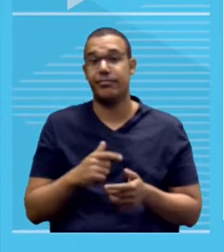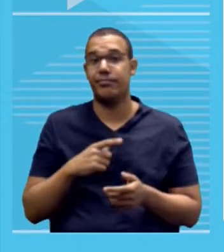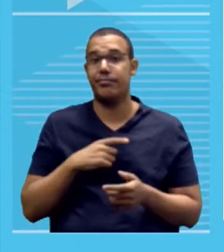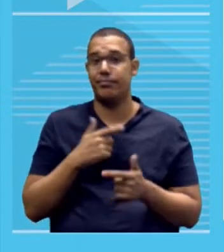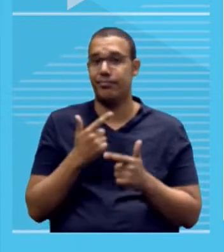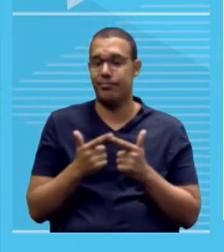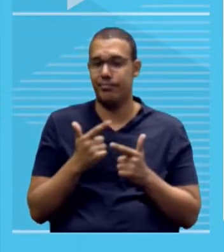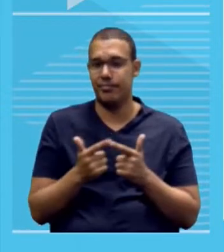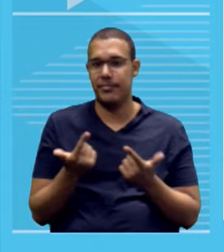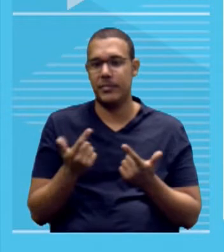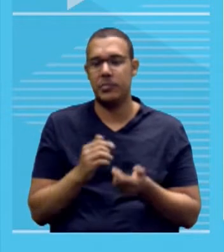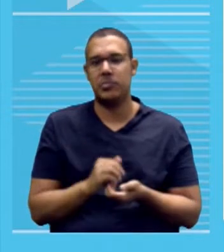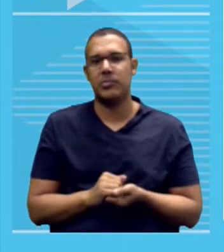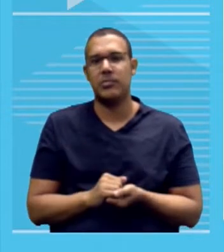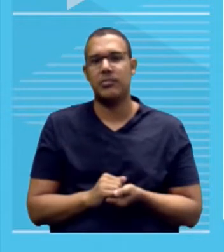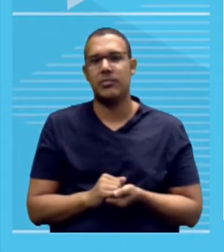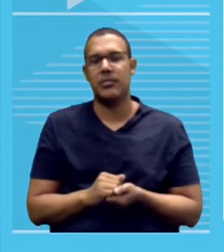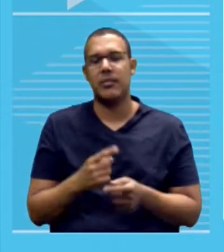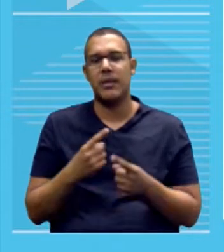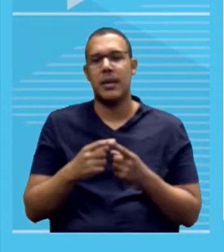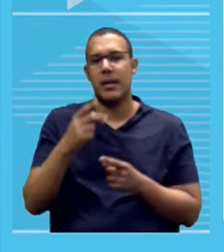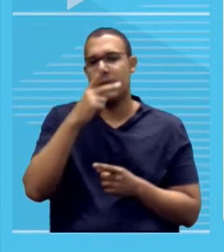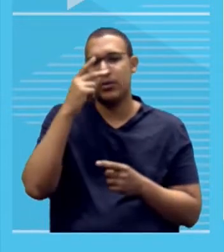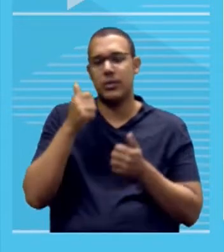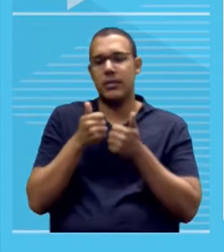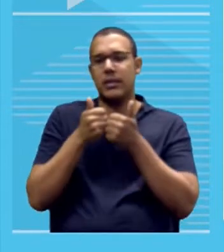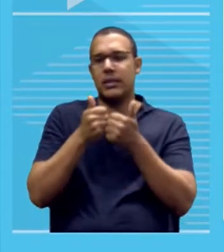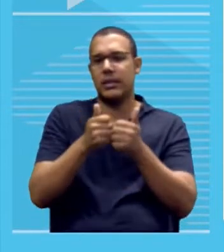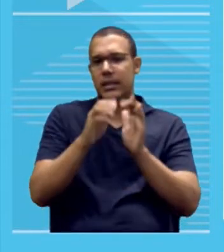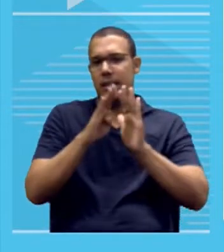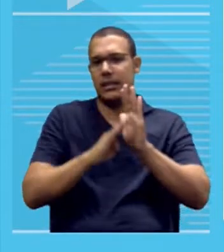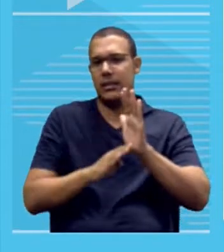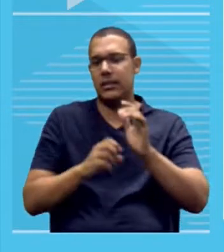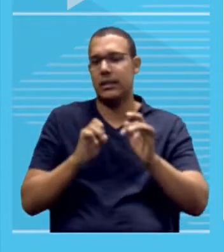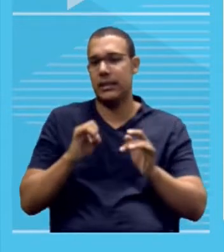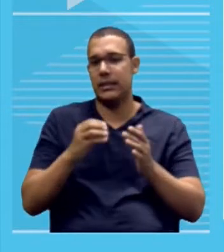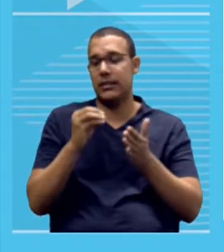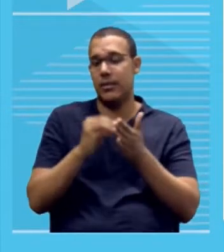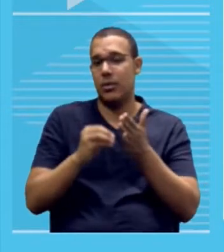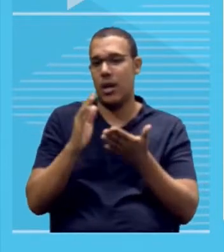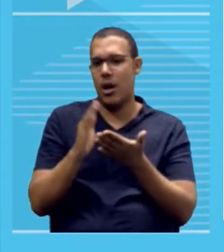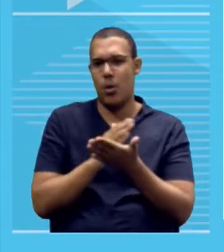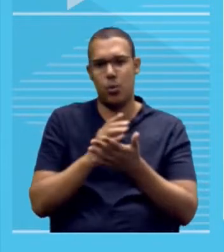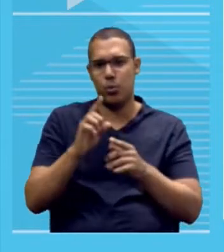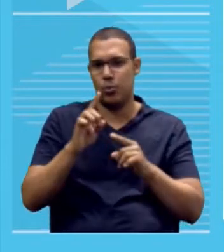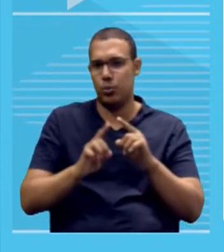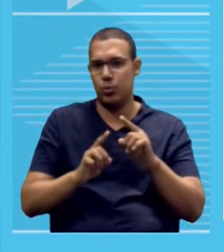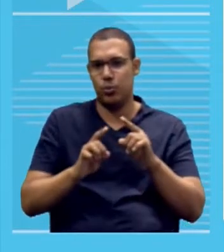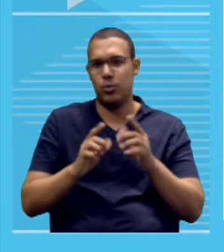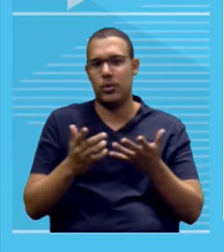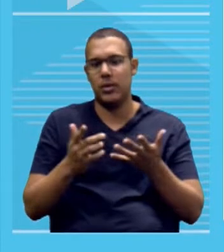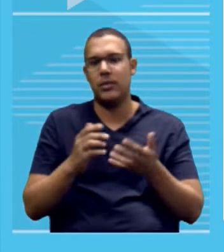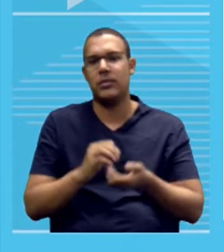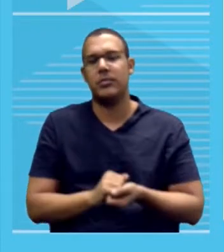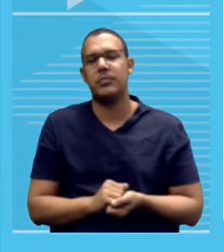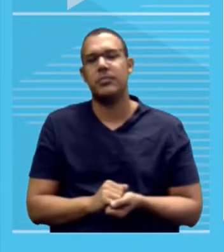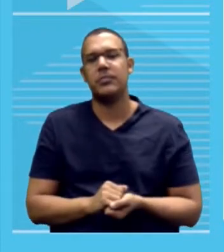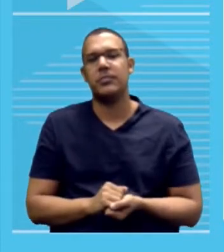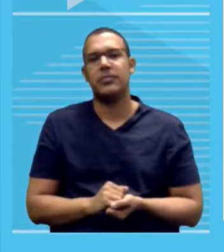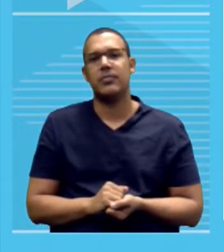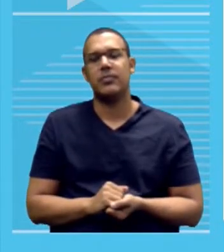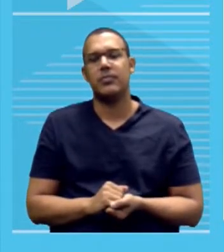né gente porque a pessoa não vai conseguir seguir a receita se faltar o ingrediente ou se sobrar um ingrediente vai ter problema